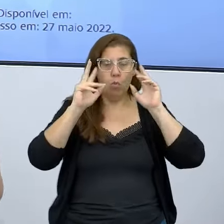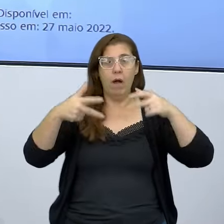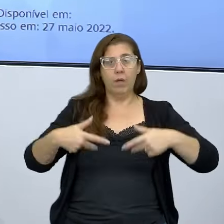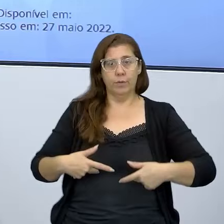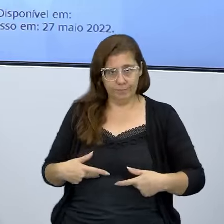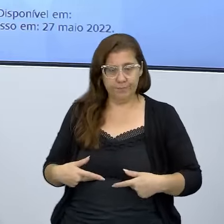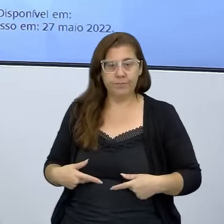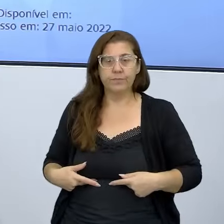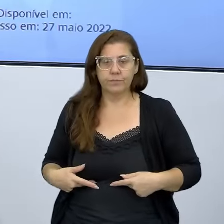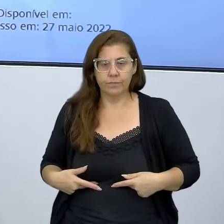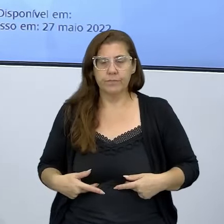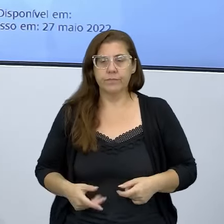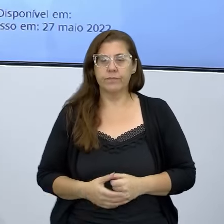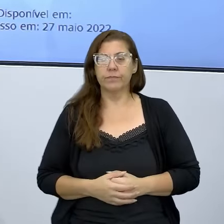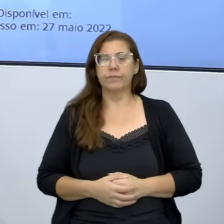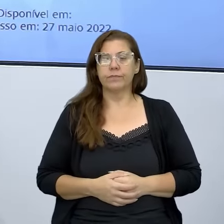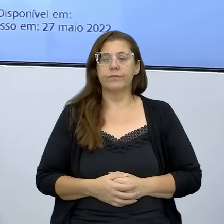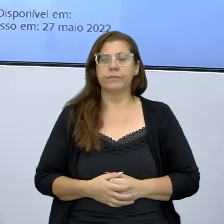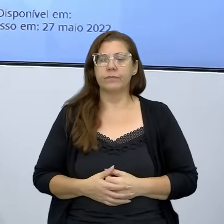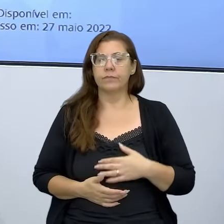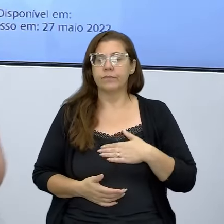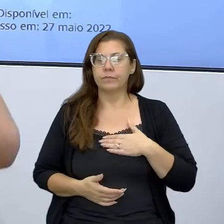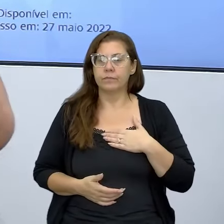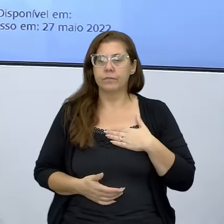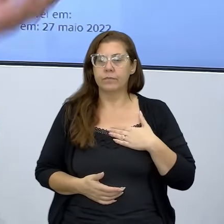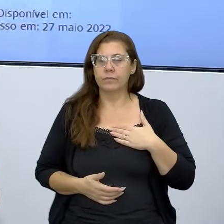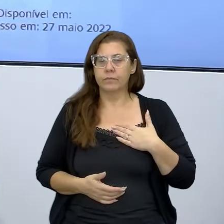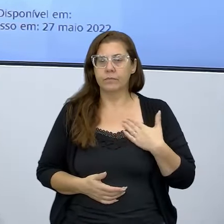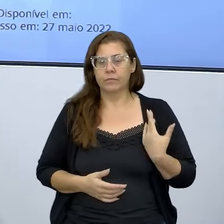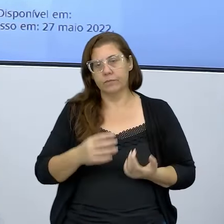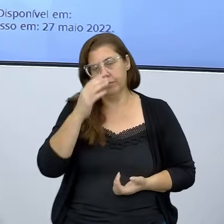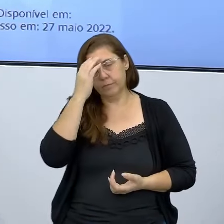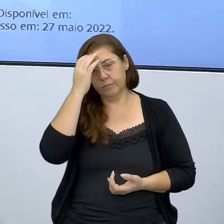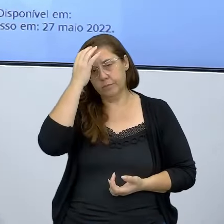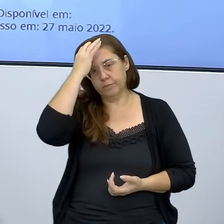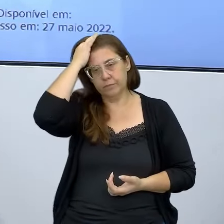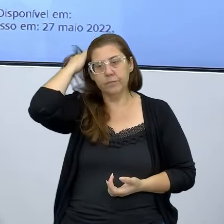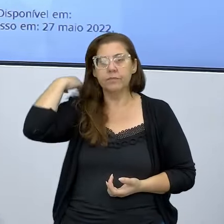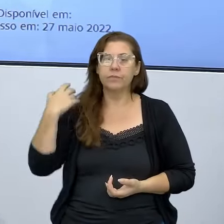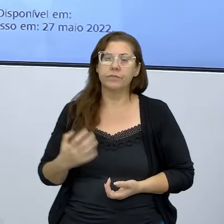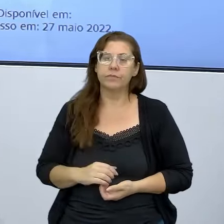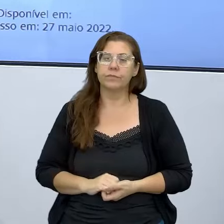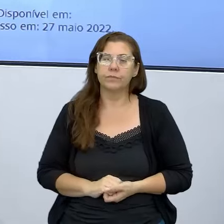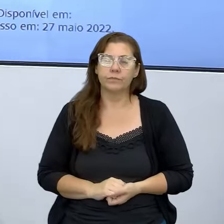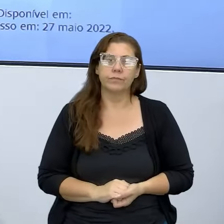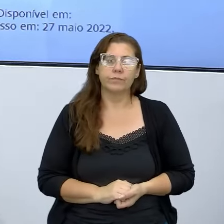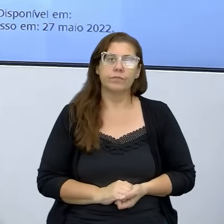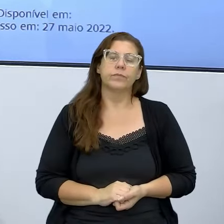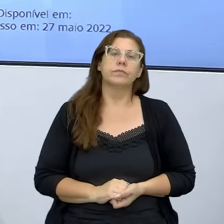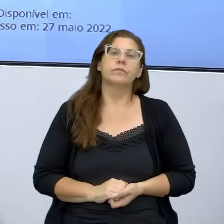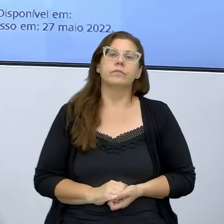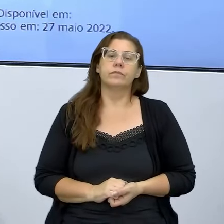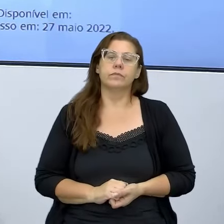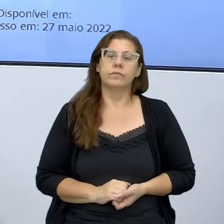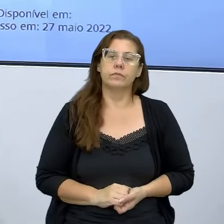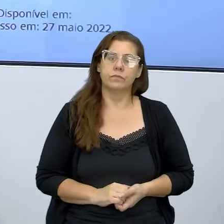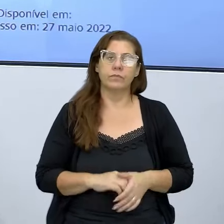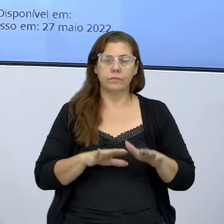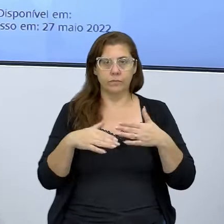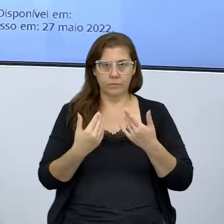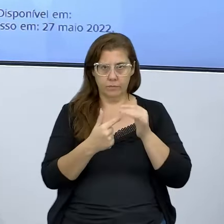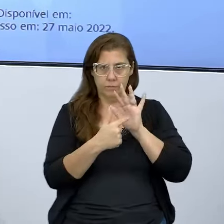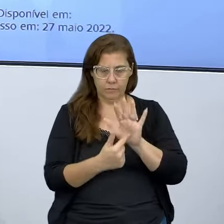você, a gente não tá falando de nós exclusivamente eu e você, a gente tá falando nós enquanto pessoas pertencentes a uma sociedade, né? E aí quando ele traz,